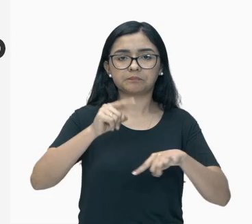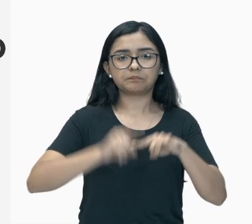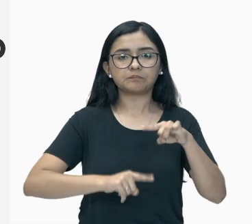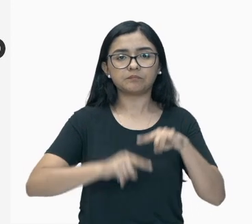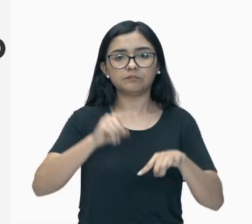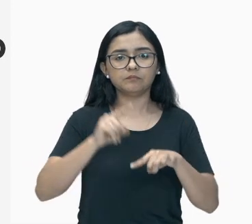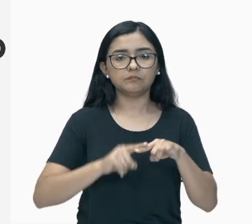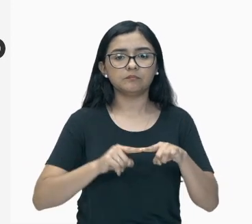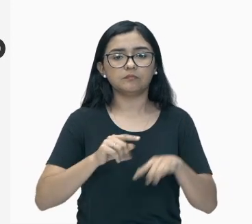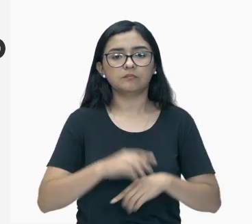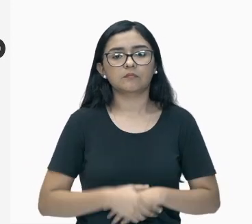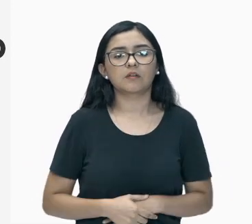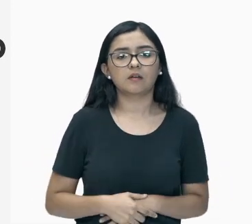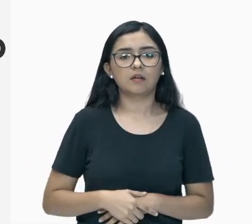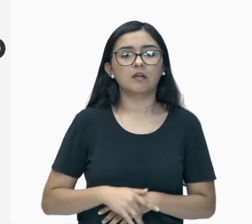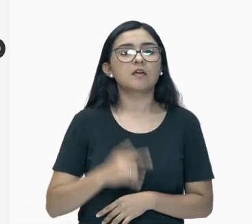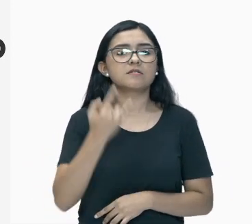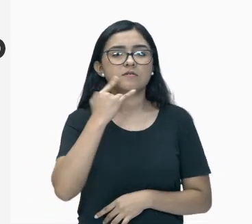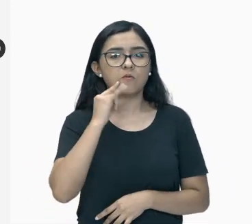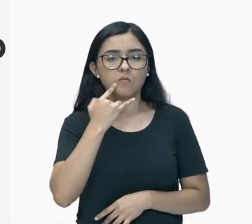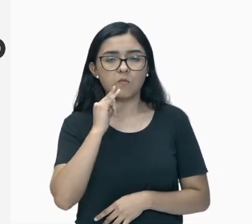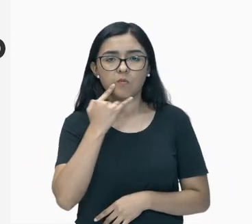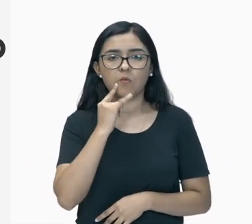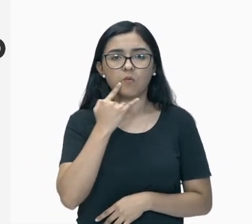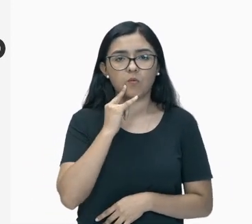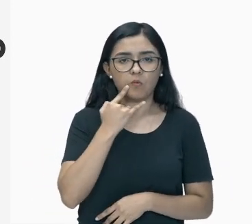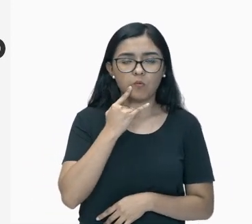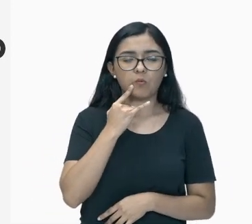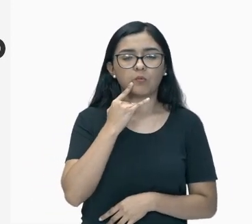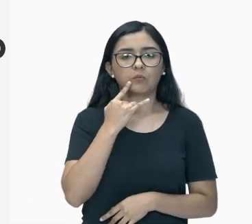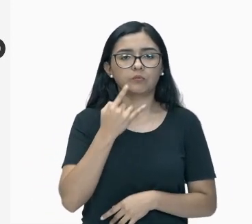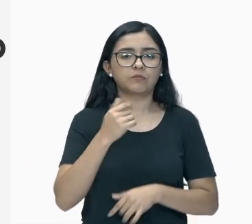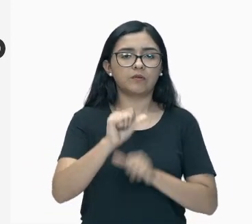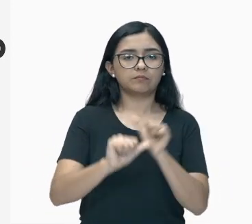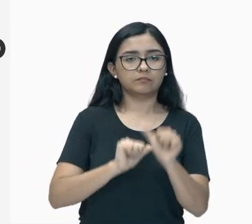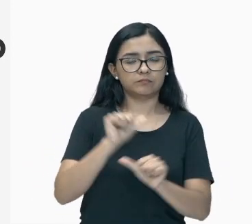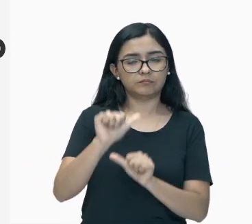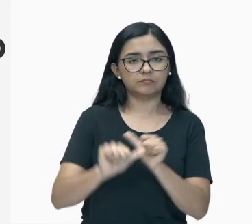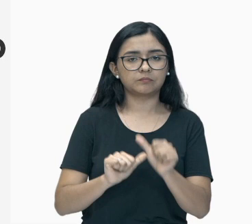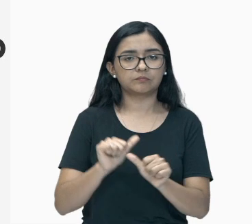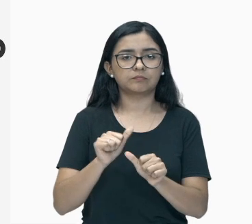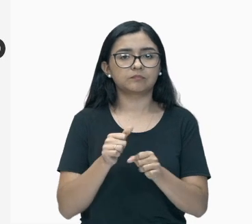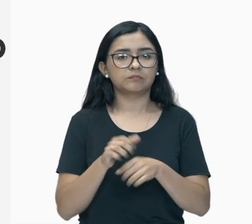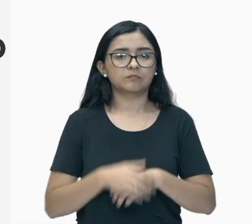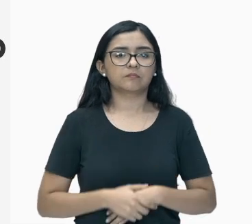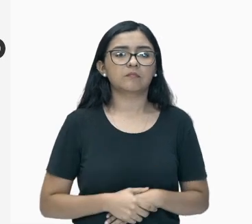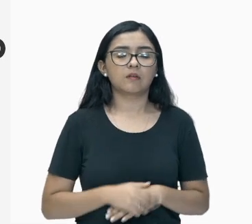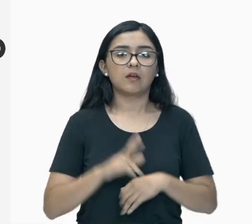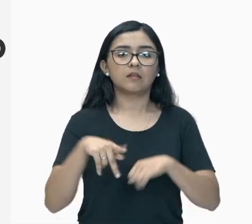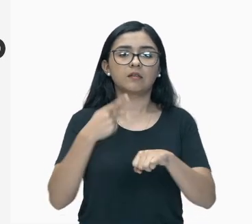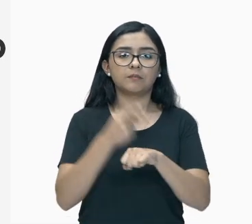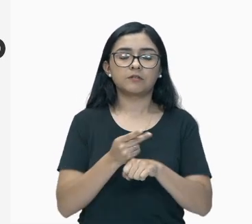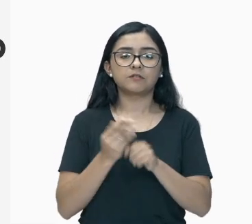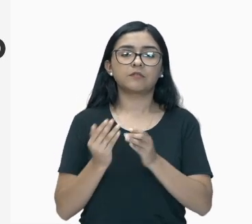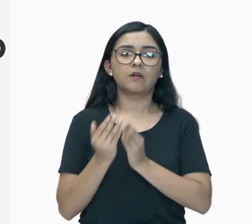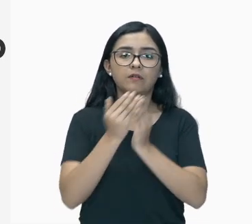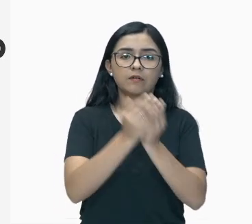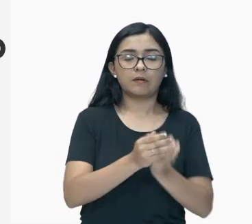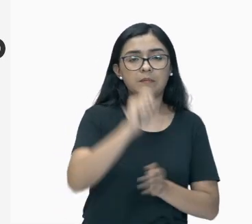em rum, né, aquela bebida, né, uma bebida alcoólica, e eles vão então para a costa da África, vão